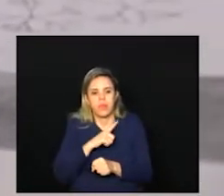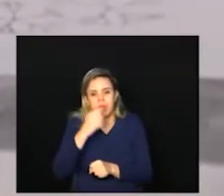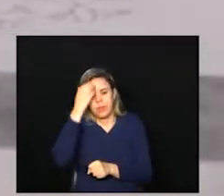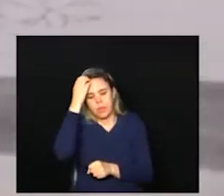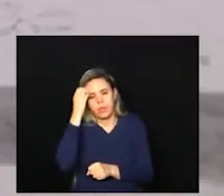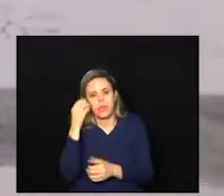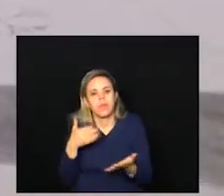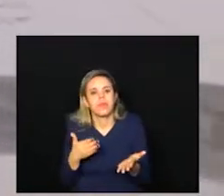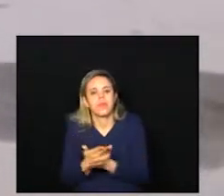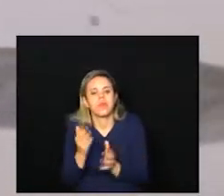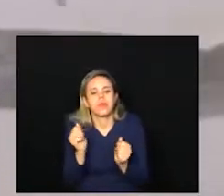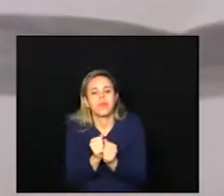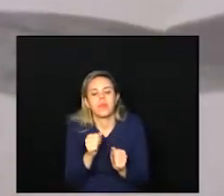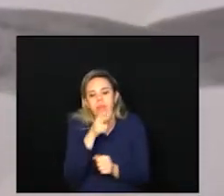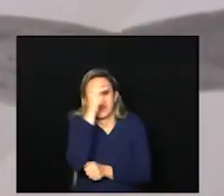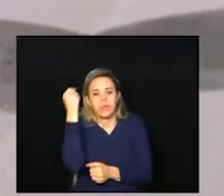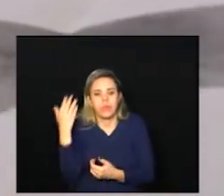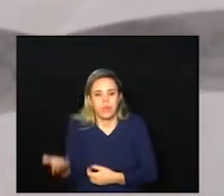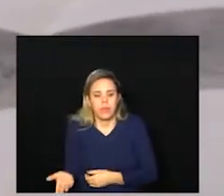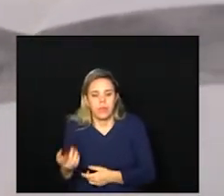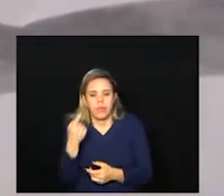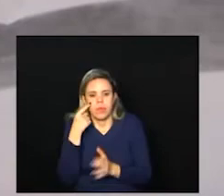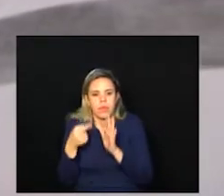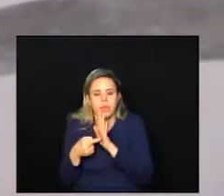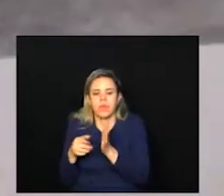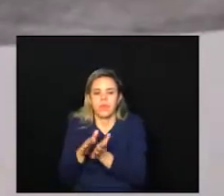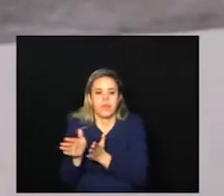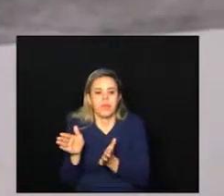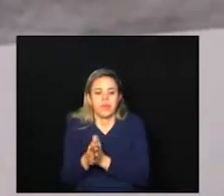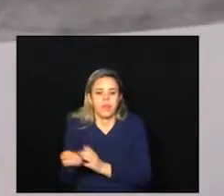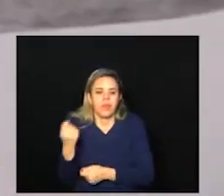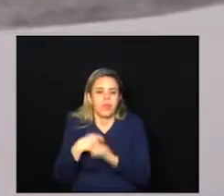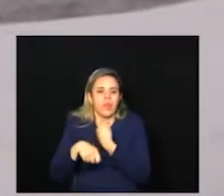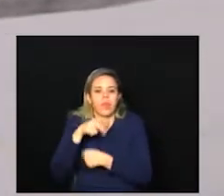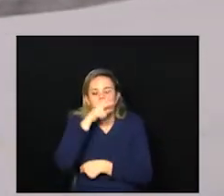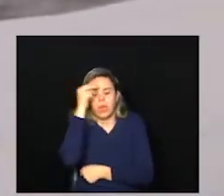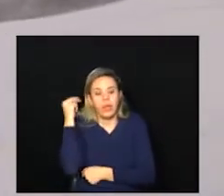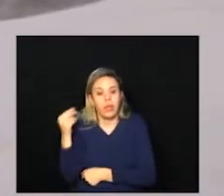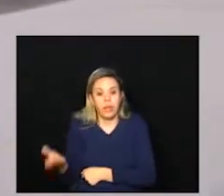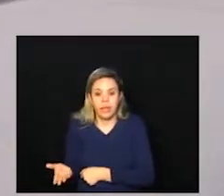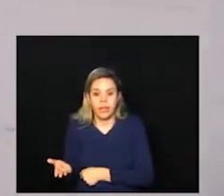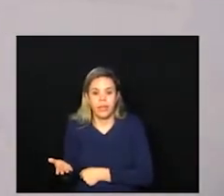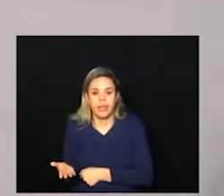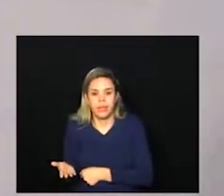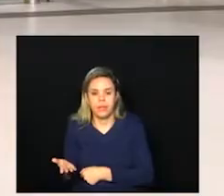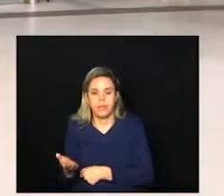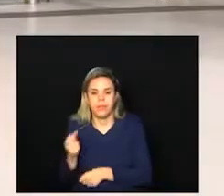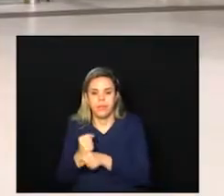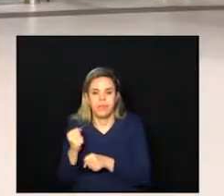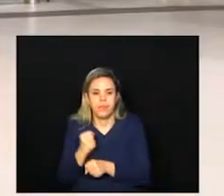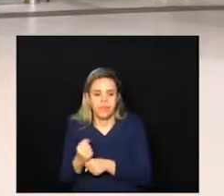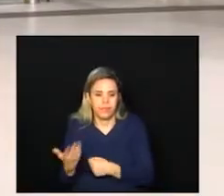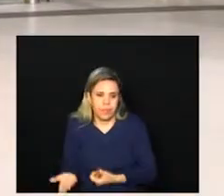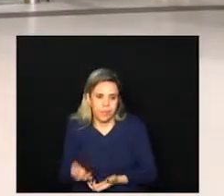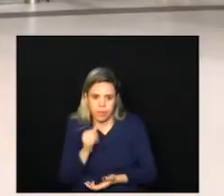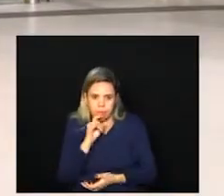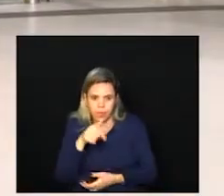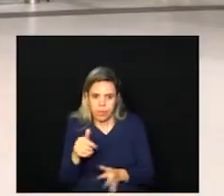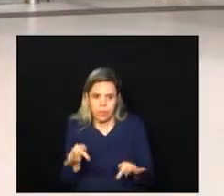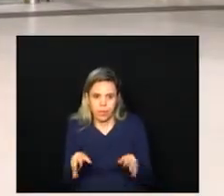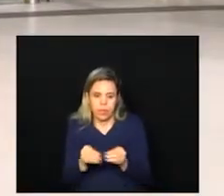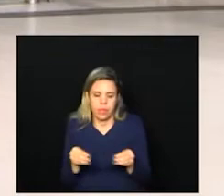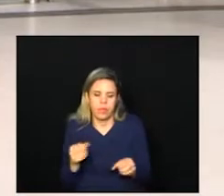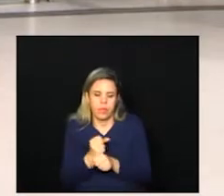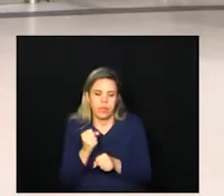planta aprovada junto à Prefeitura, sendo emitido pela administração municipal o alvará de construção. Pois é, após a finalização